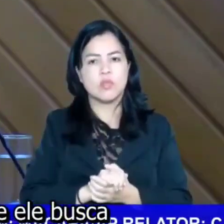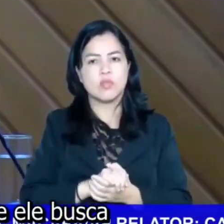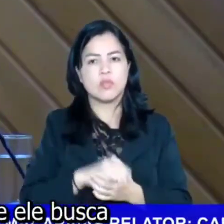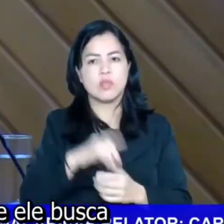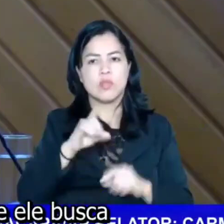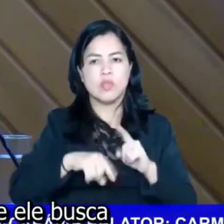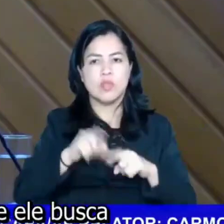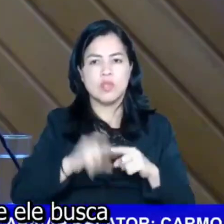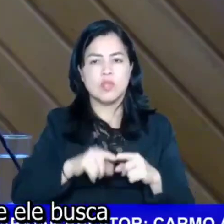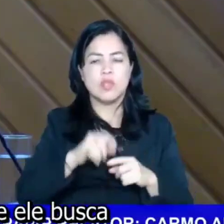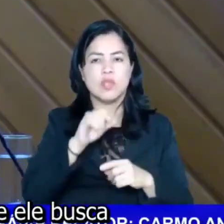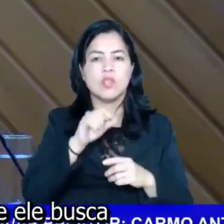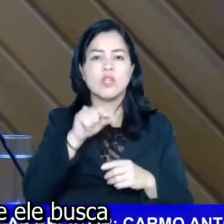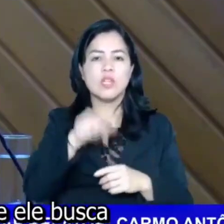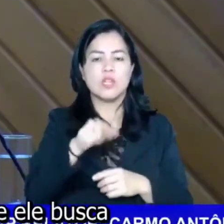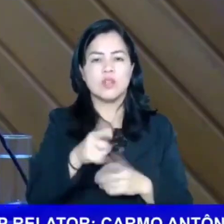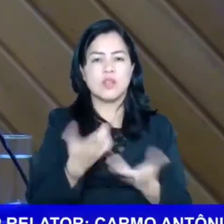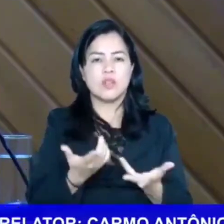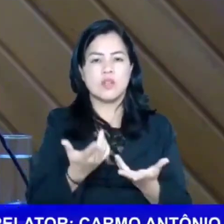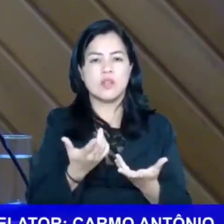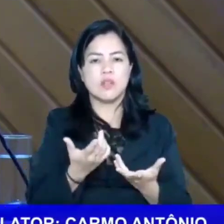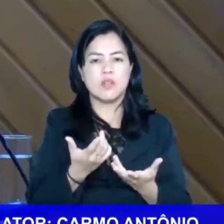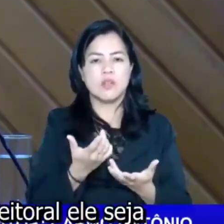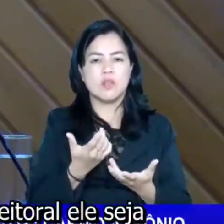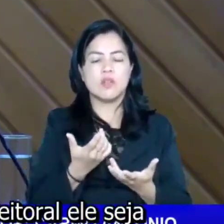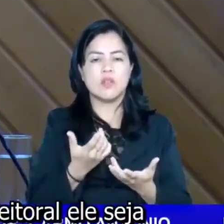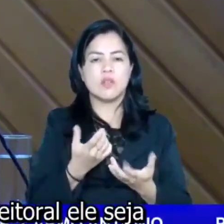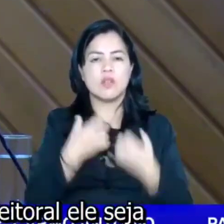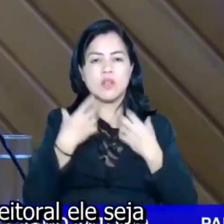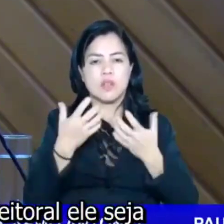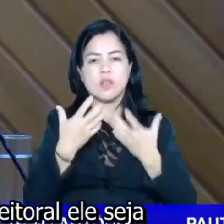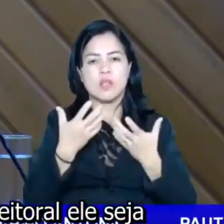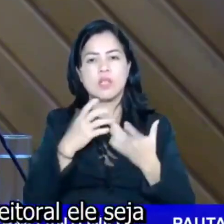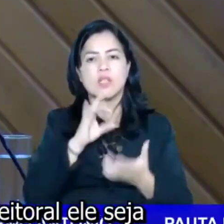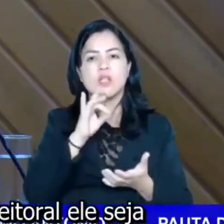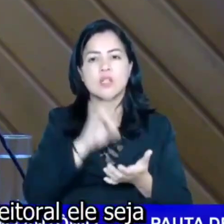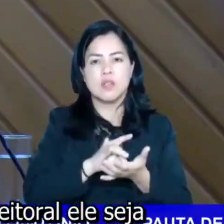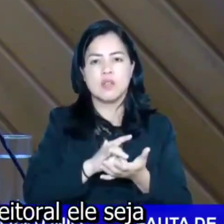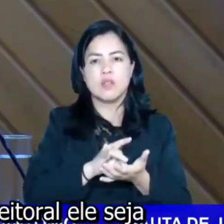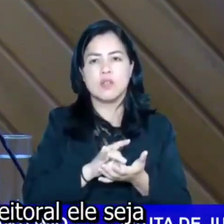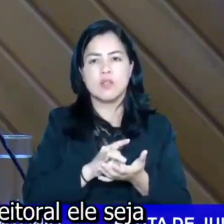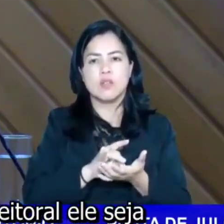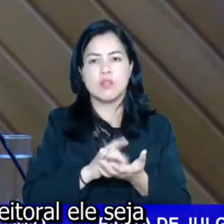o objeto da AIGE, ele busca, de certa forma,